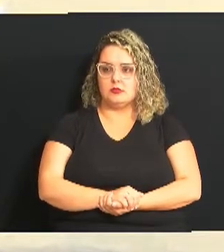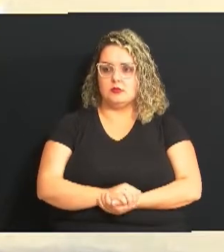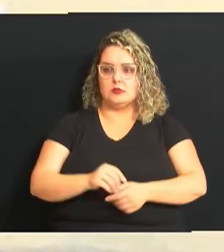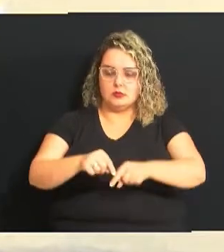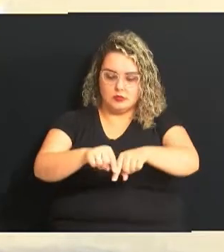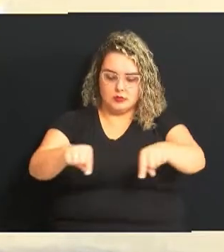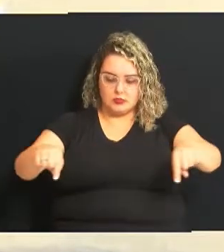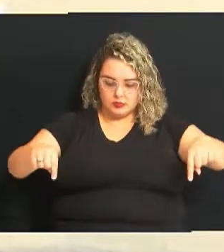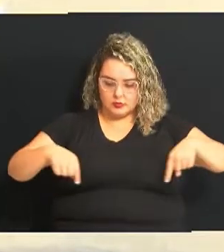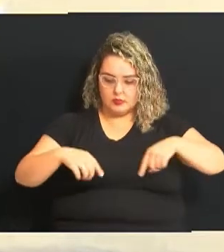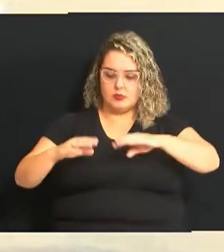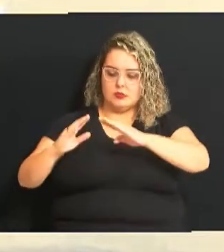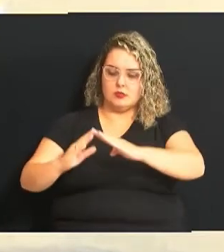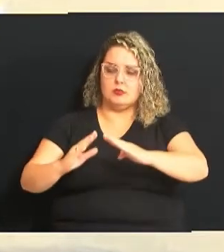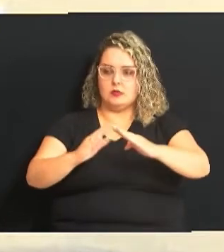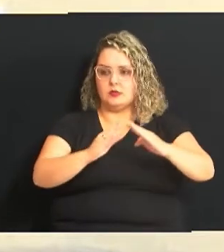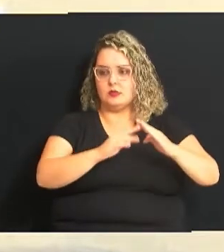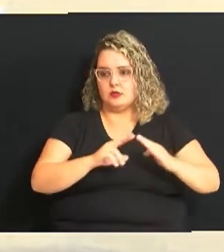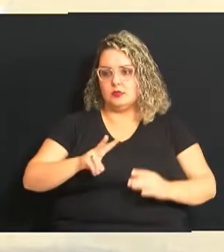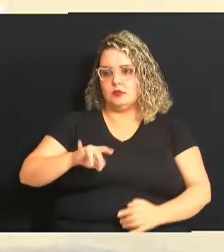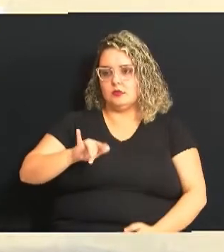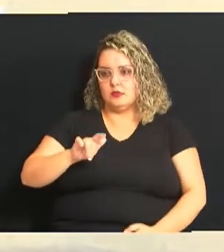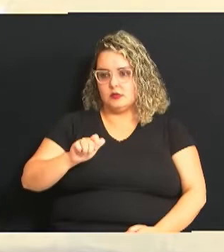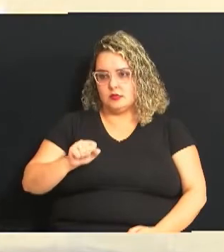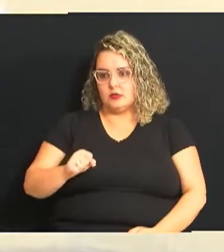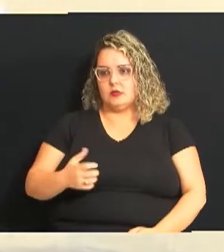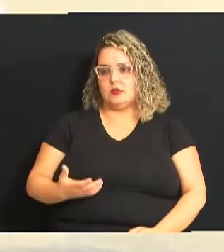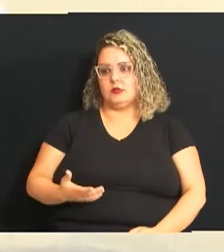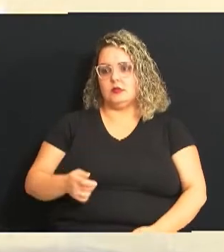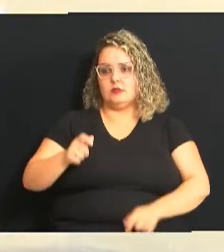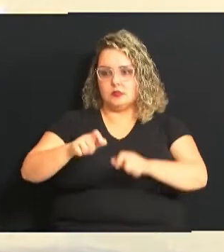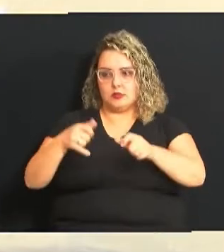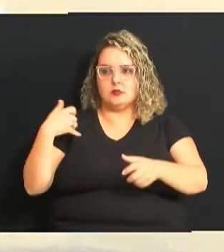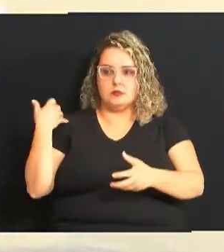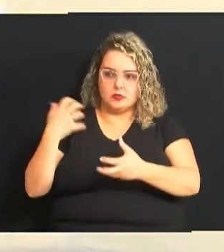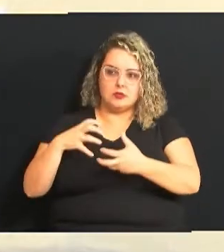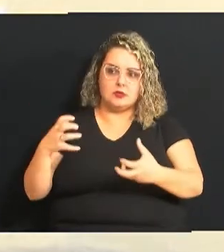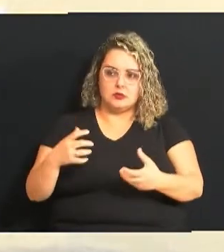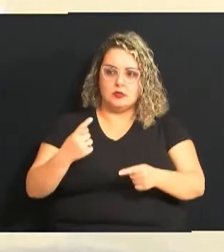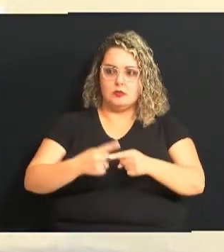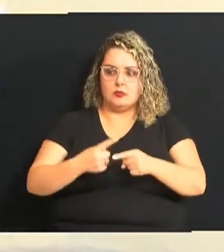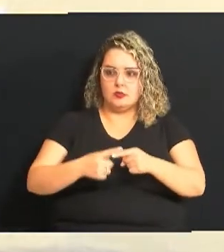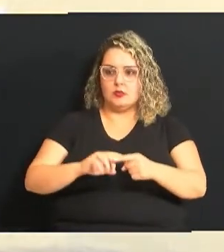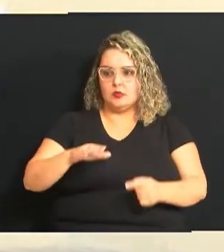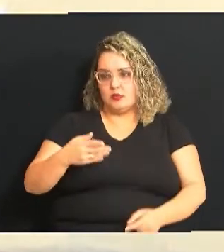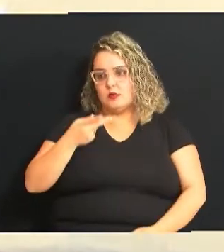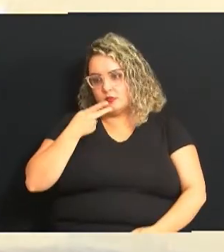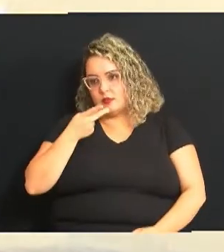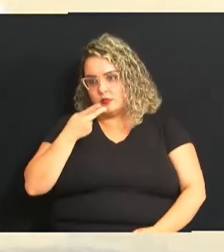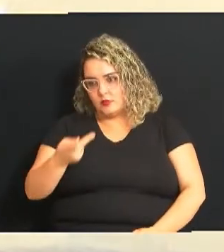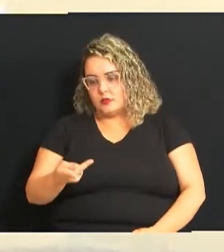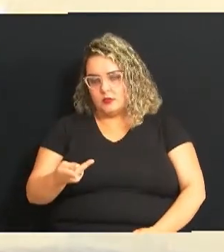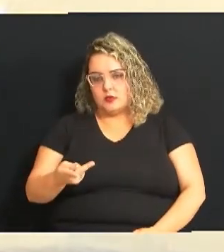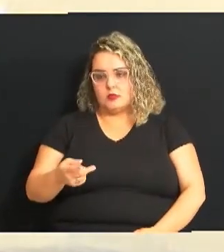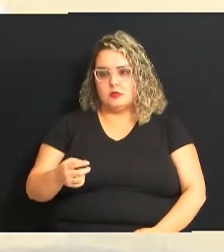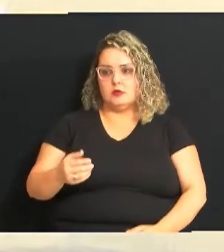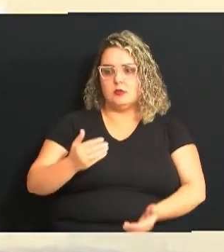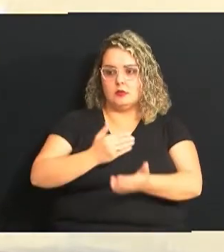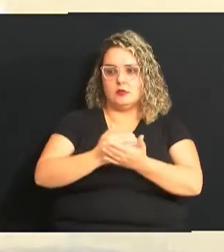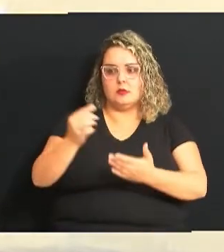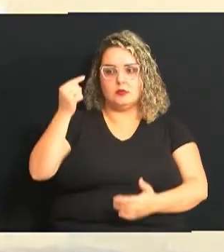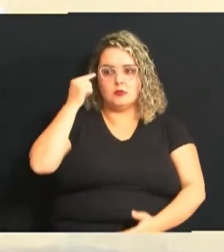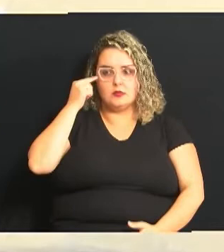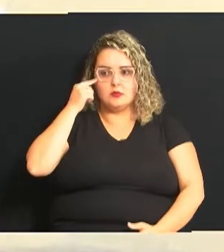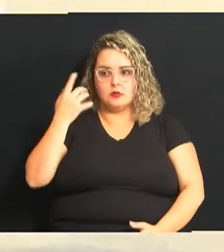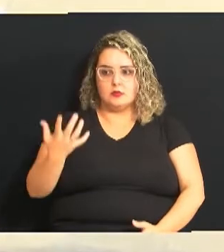condomínios, de vilas efetivas para as pessoas idosas. Porque, como a gente pode começar a pensar,